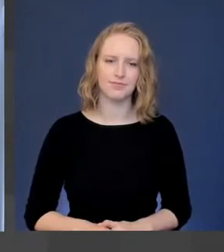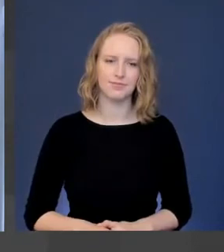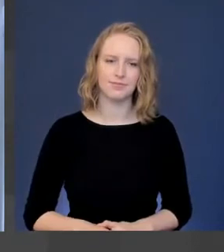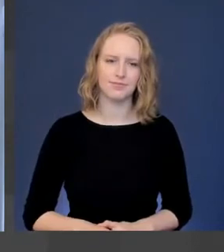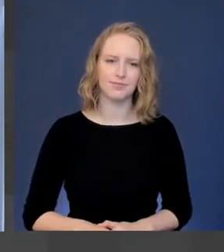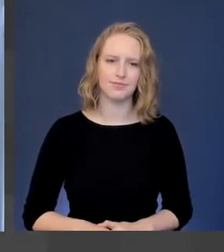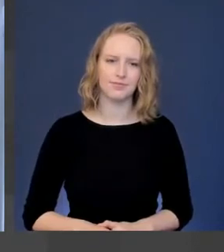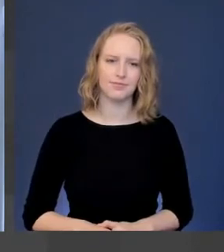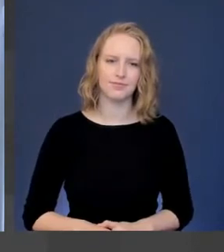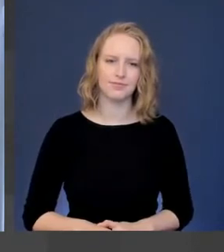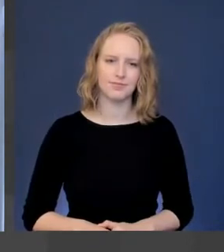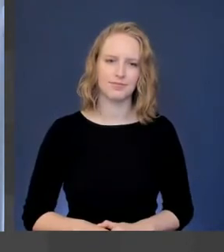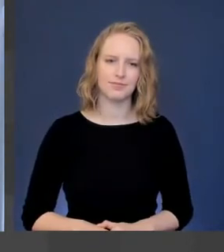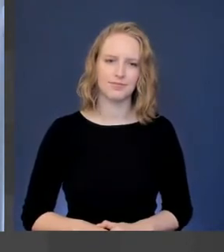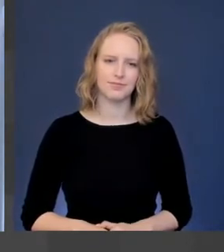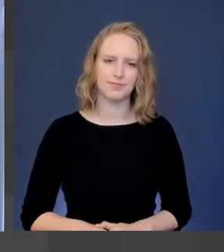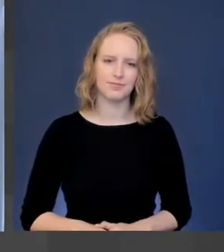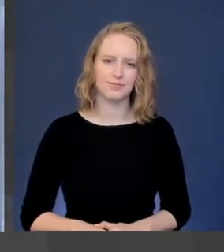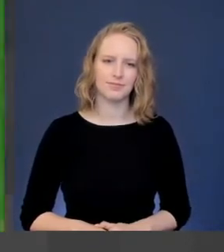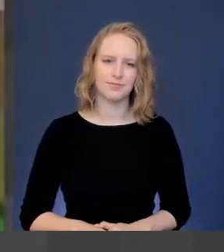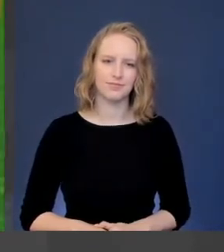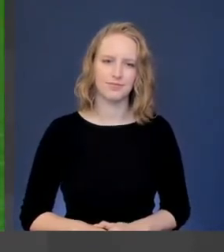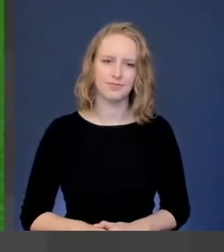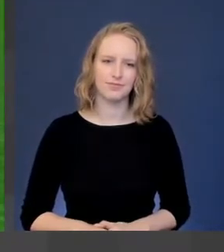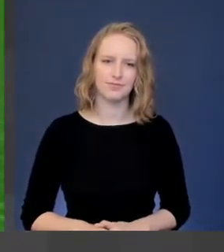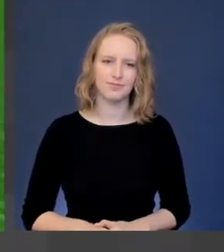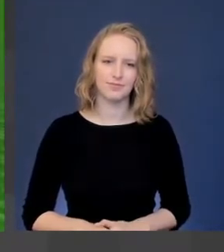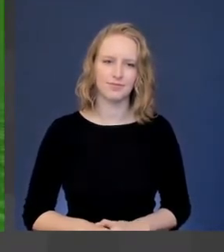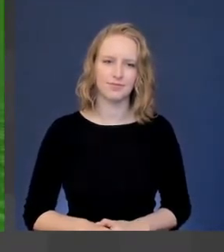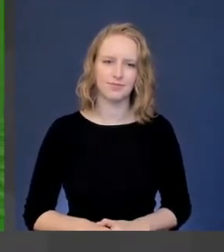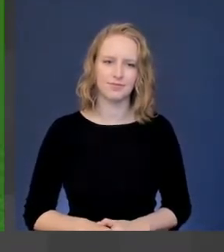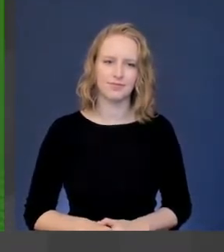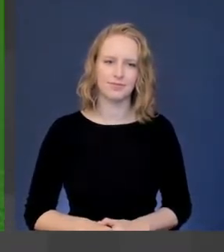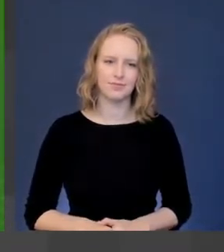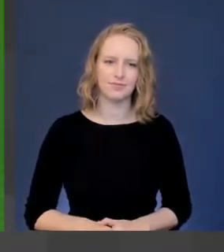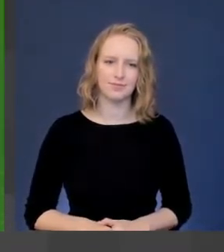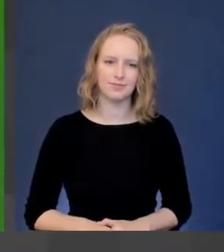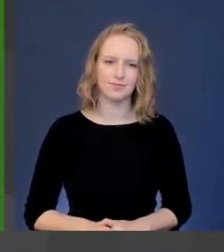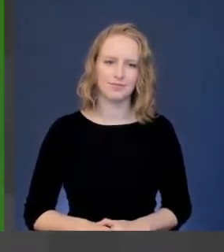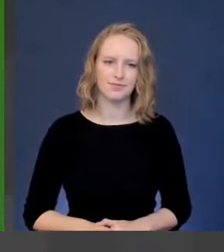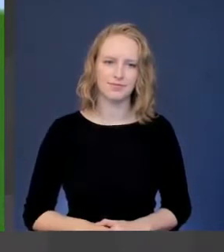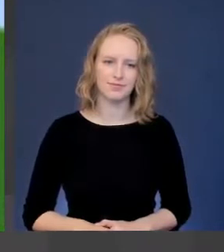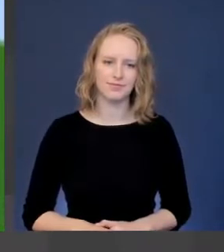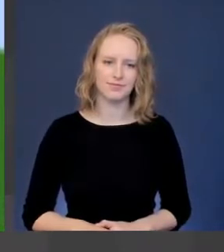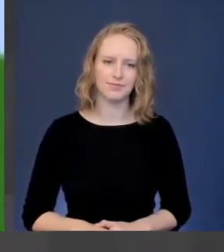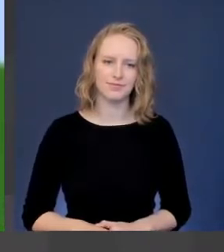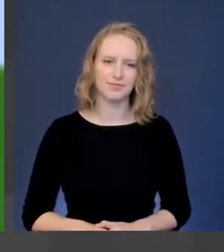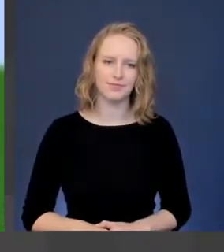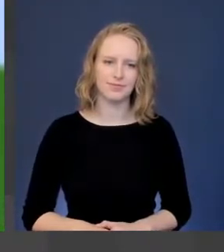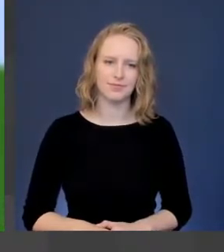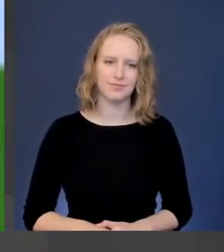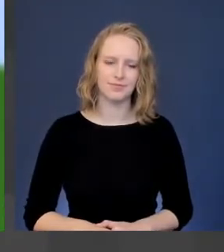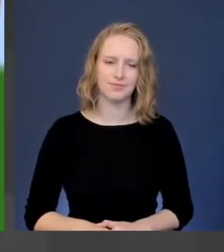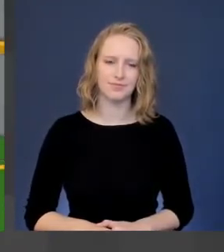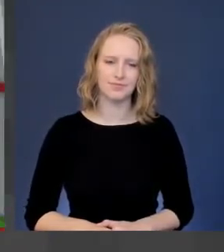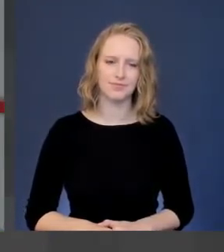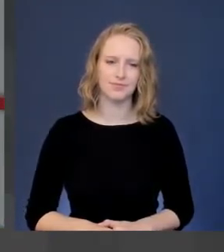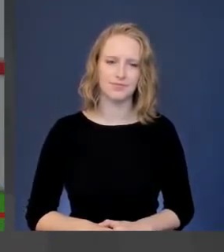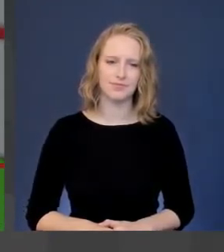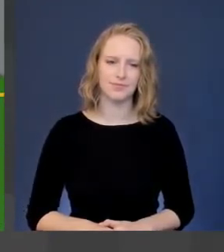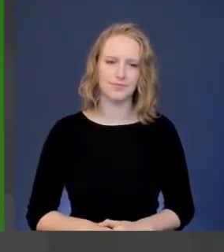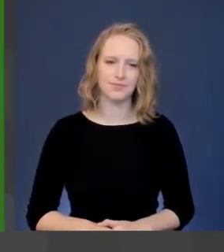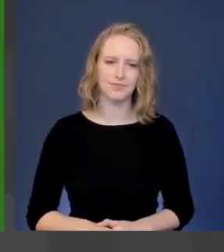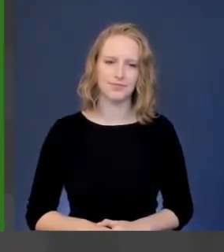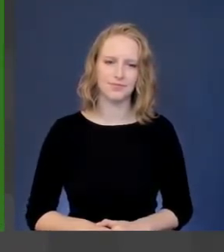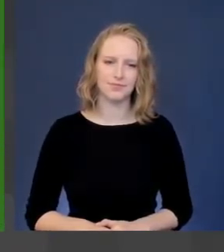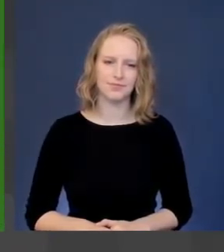com o resultado final todo bagunçado. Galera, a parada é o seguinte: para começar, como vocês podem ver, a gente tem 2 boxes, o de cima